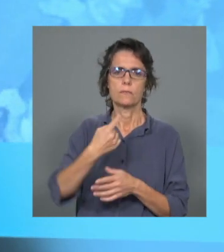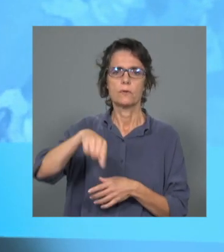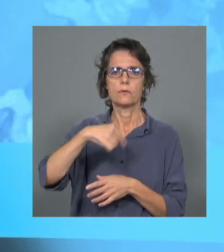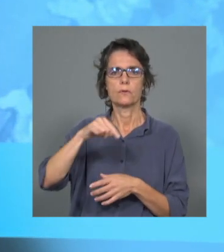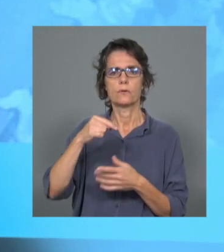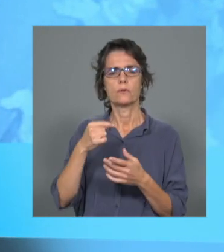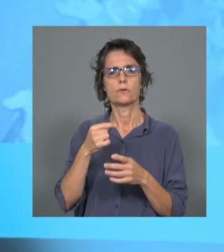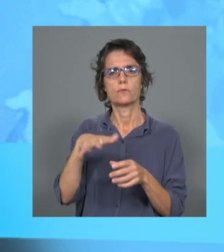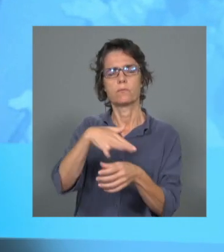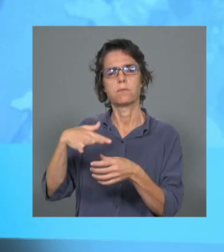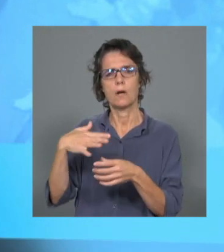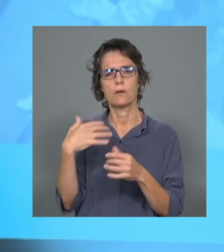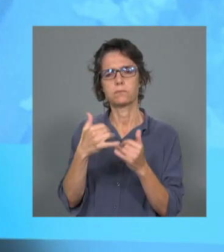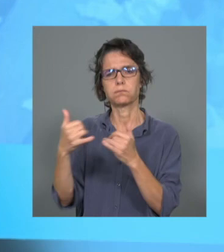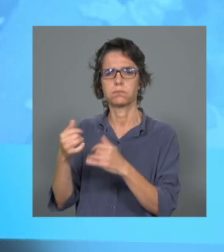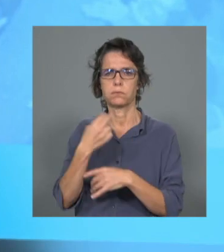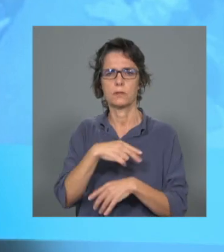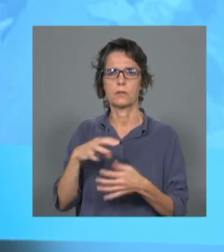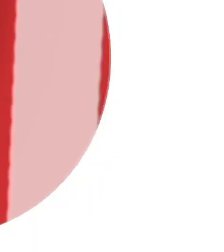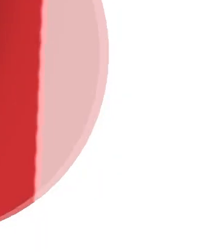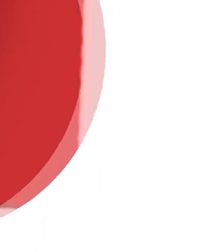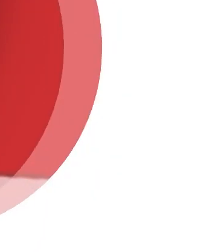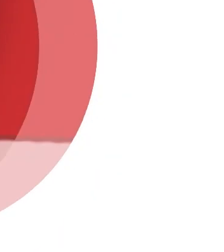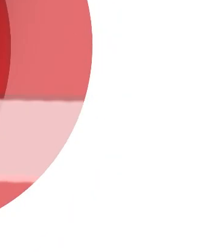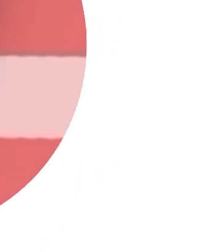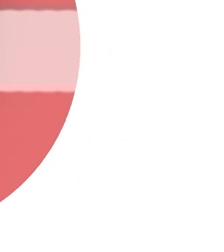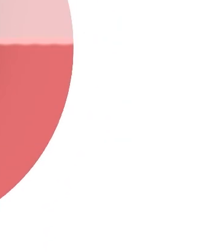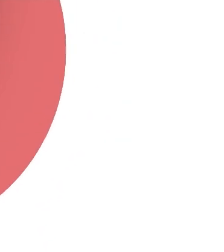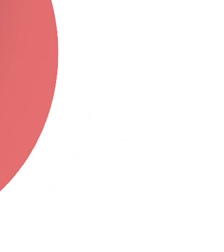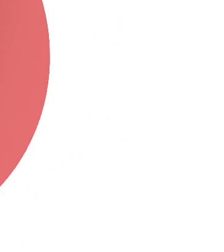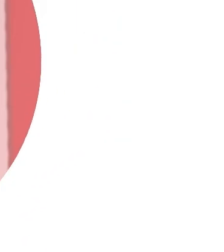onde permanece a perseguição aos cristãos.